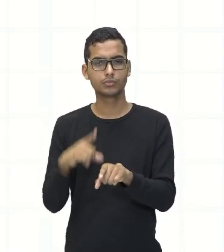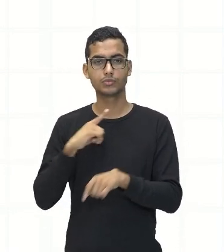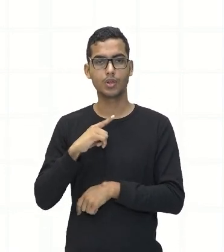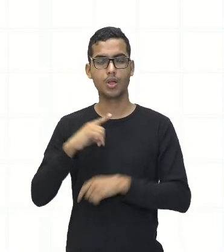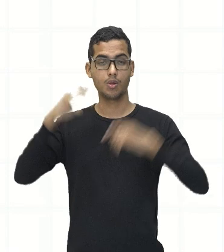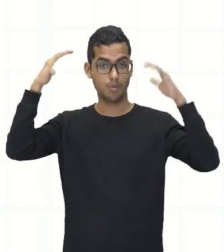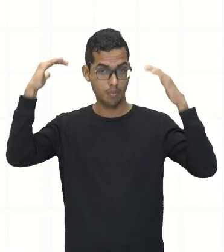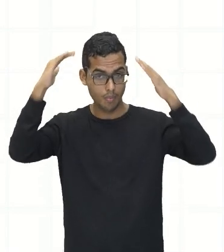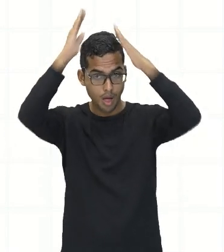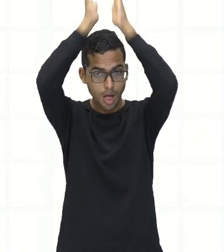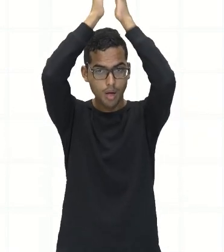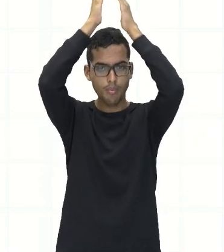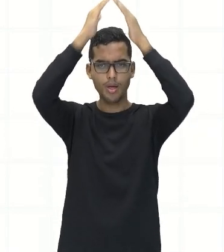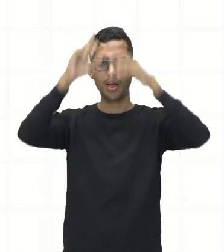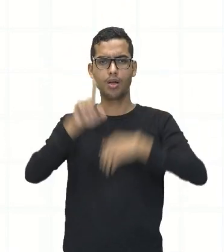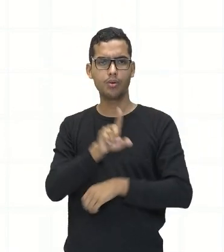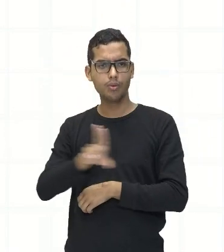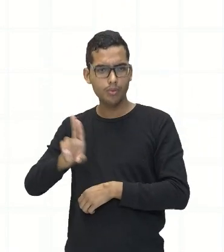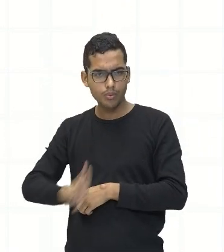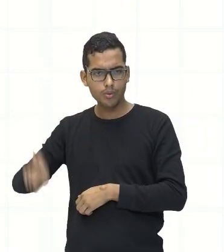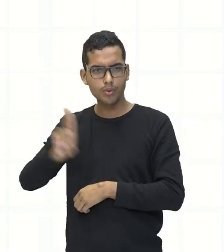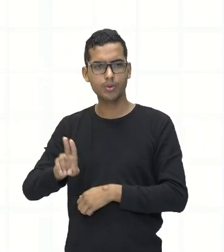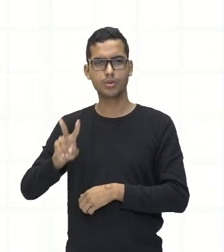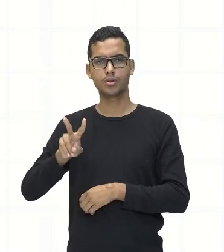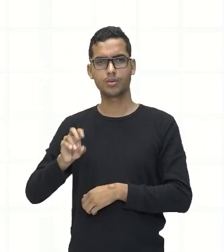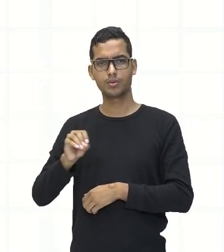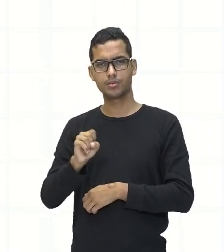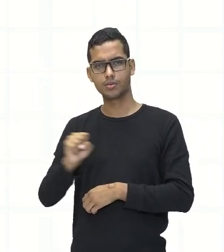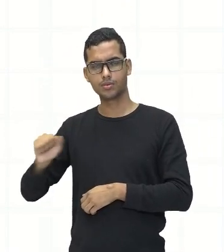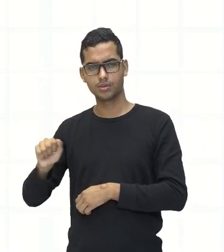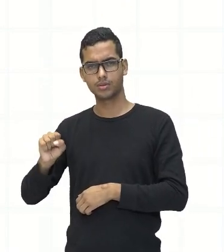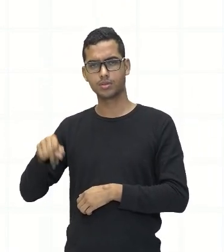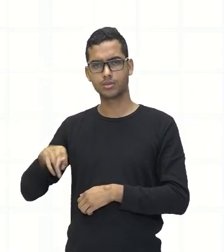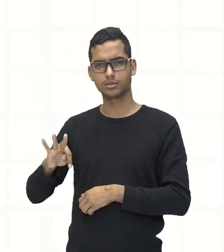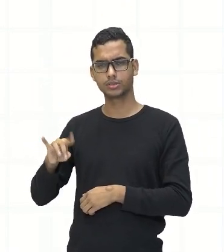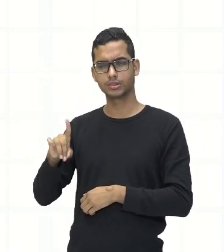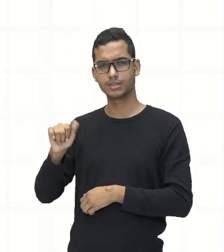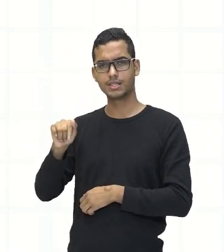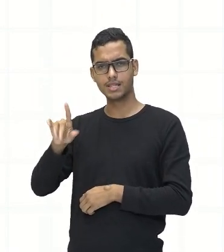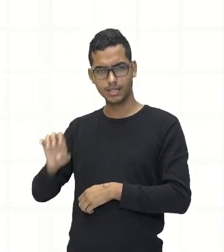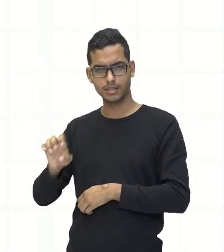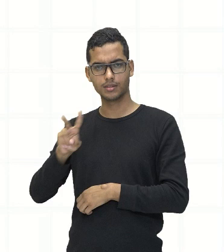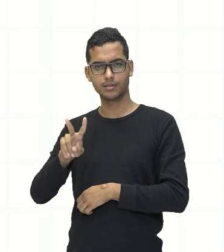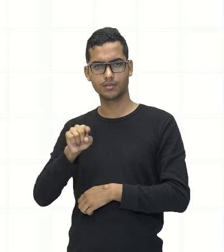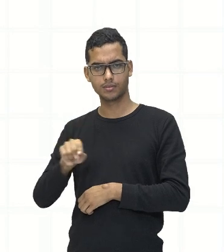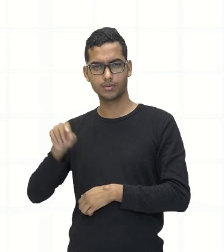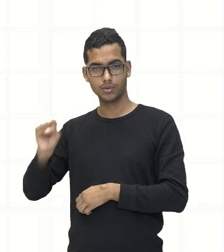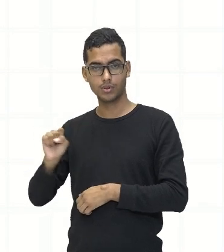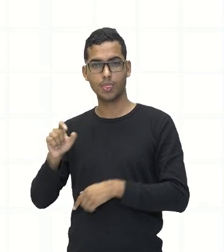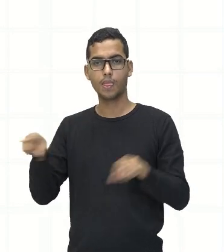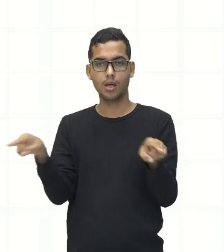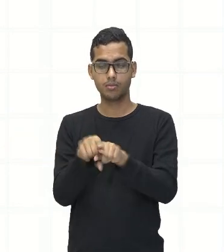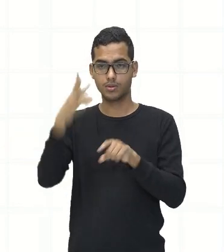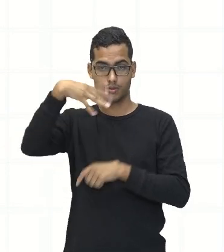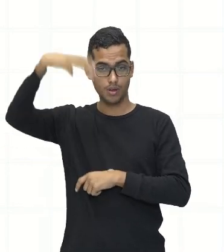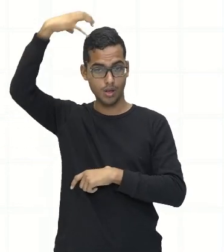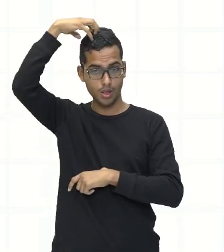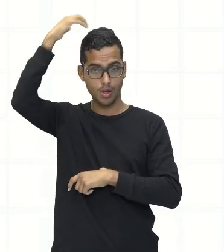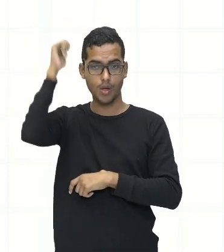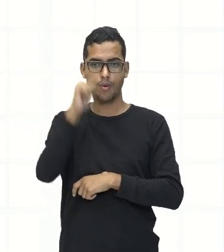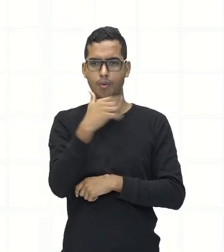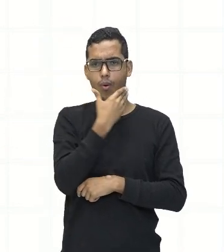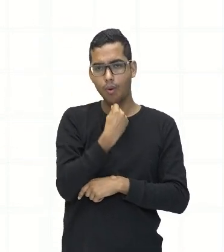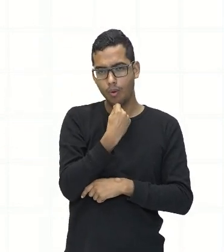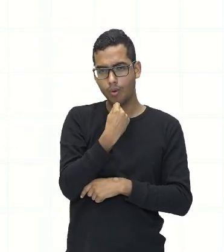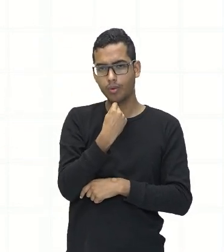Vossa Santidade. Não é o caso do nosso país, mas quando é uma majestade, né, para reis e rainhas, a gente usa a